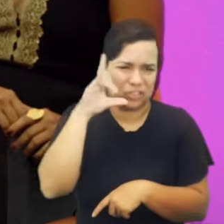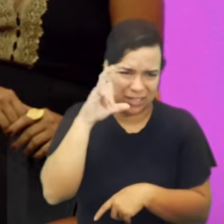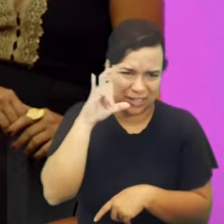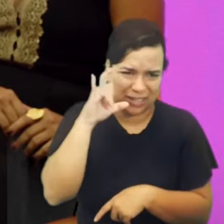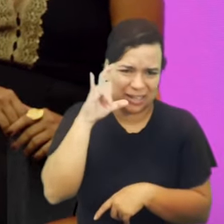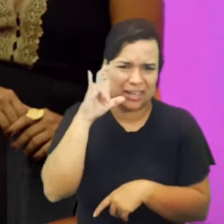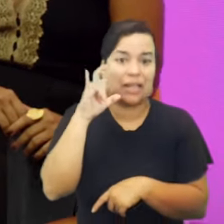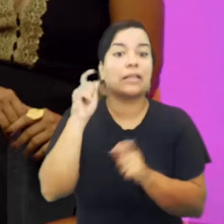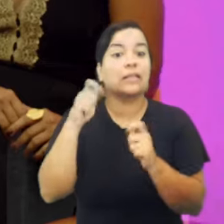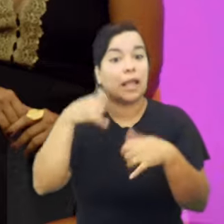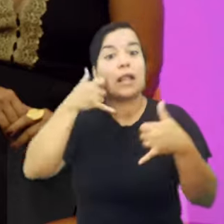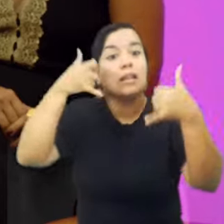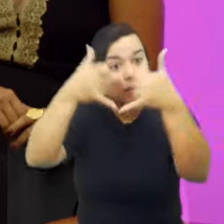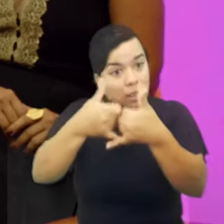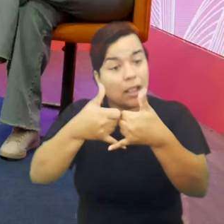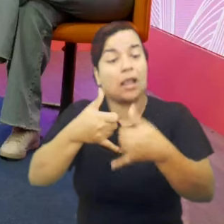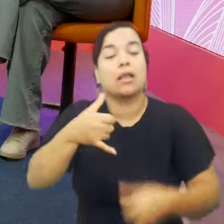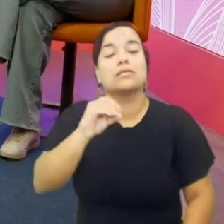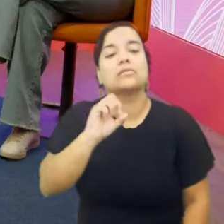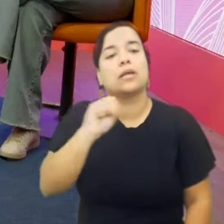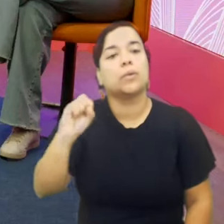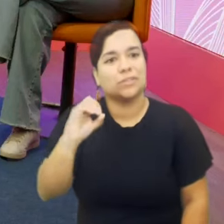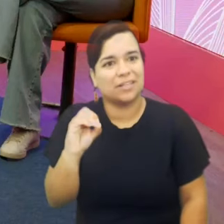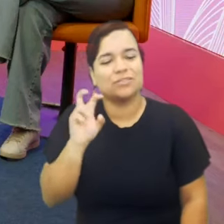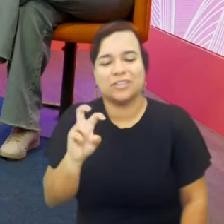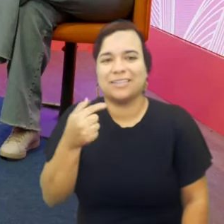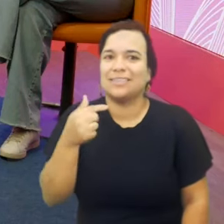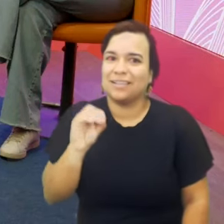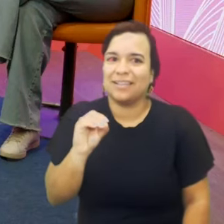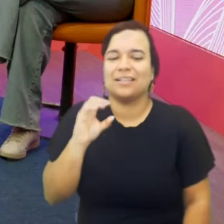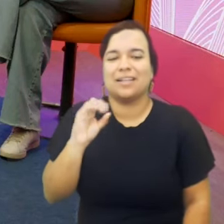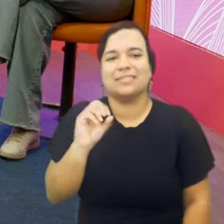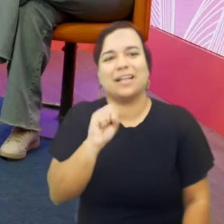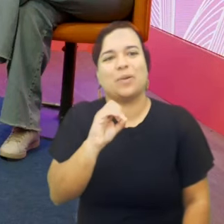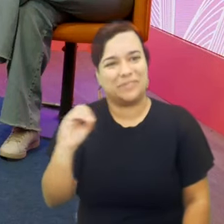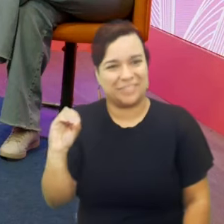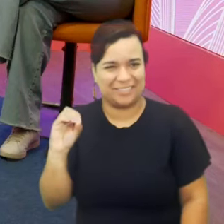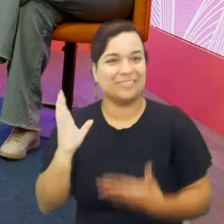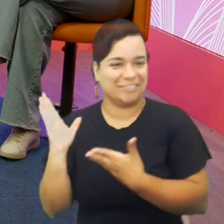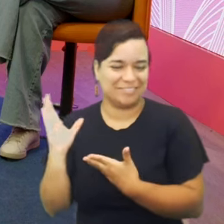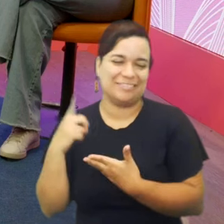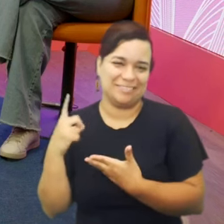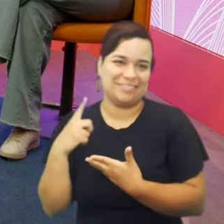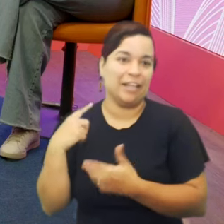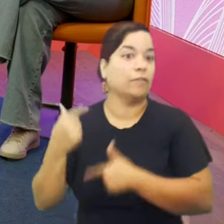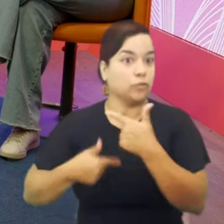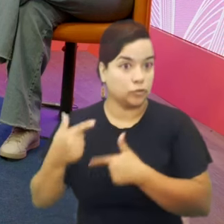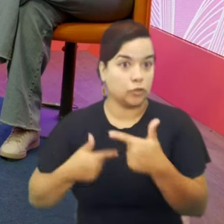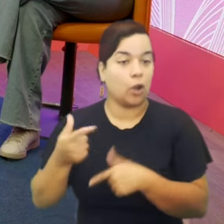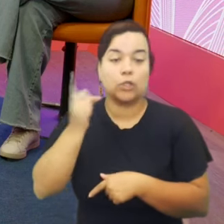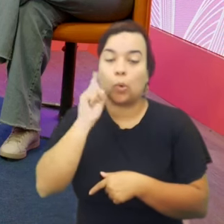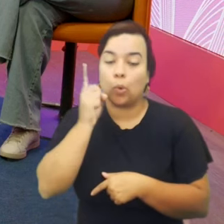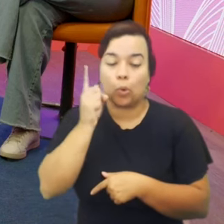é só você ligar no 0800 570 0800. Super democrático. Funciona 7x7, 24